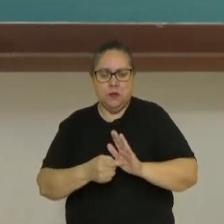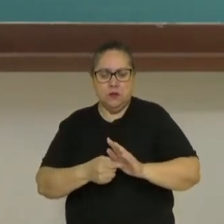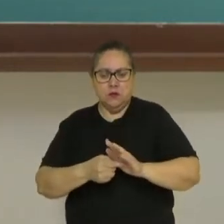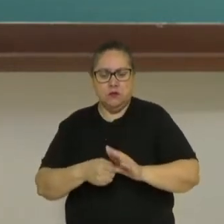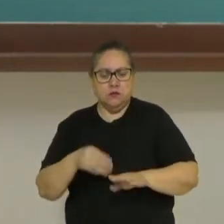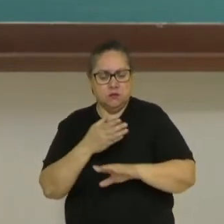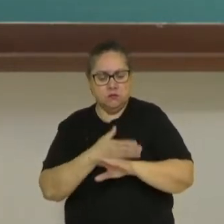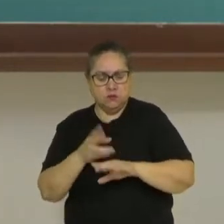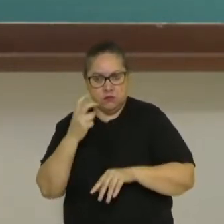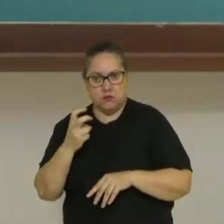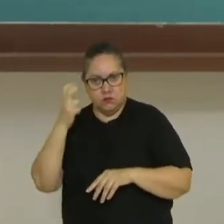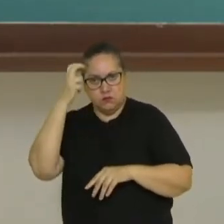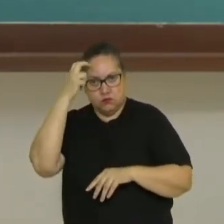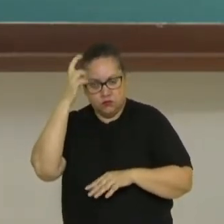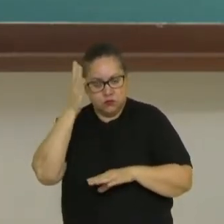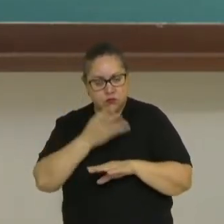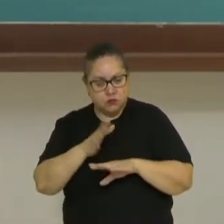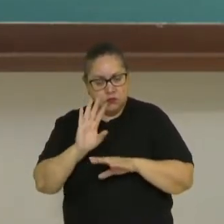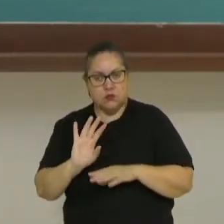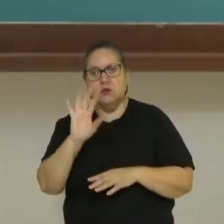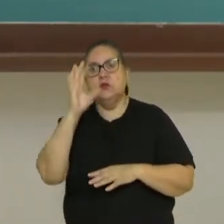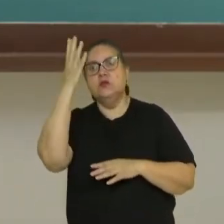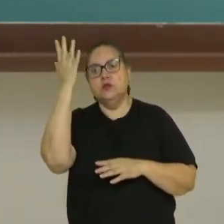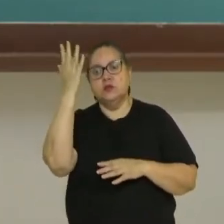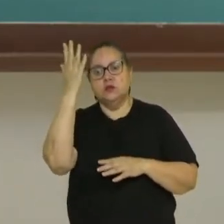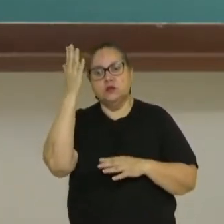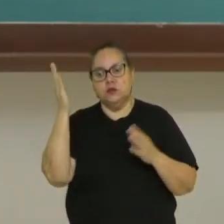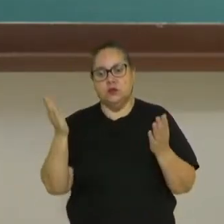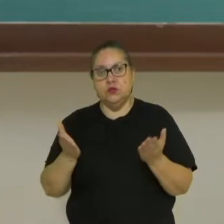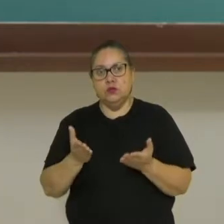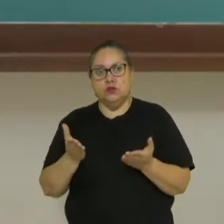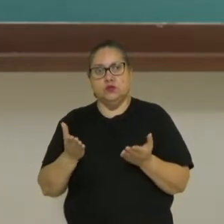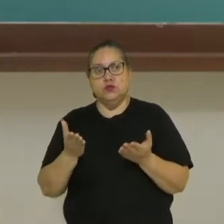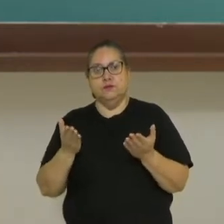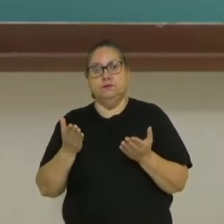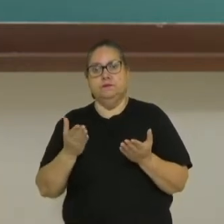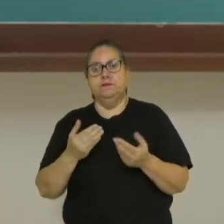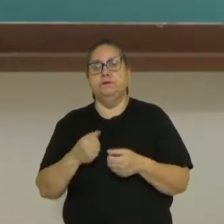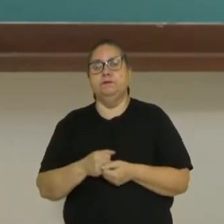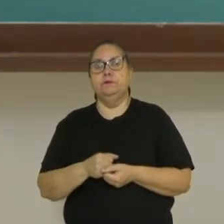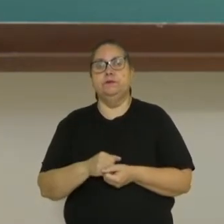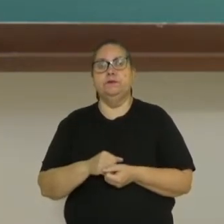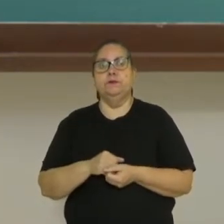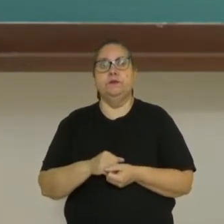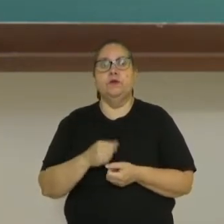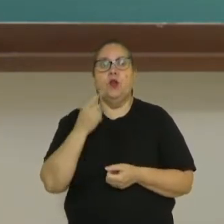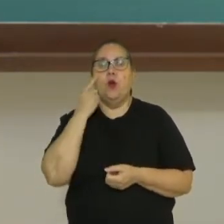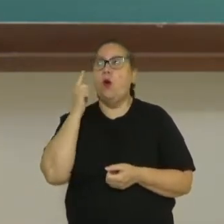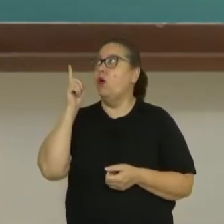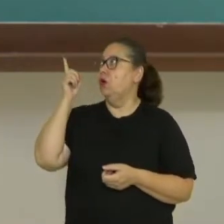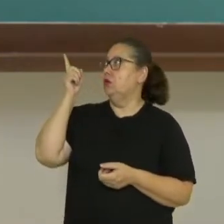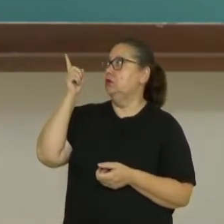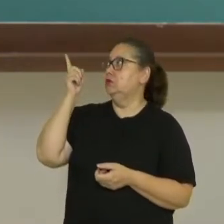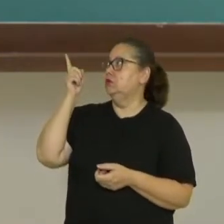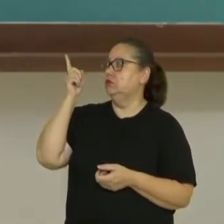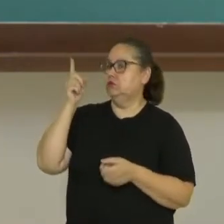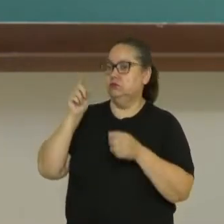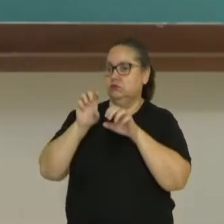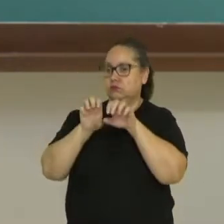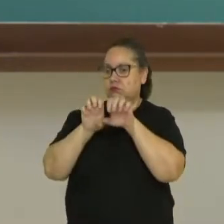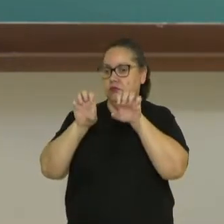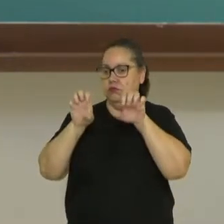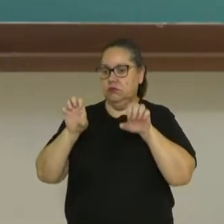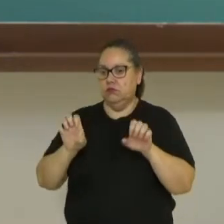costumes, culturas e acontecimentos recentes. Bem, a infraestrutura do